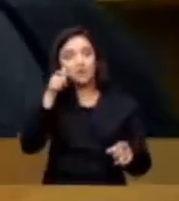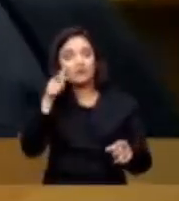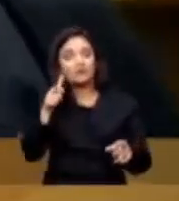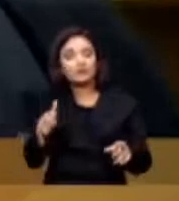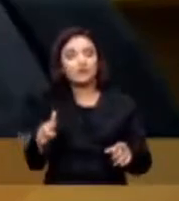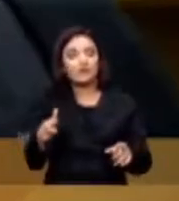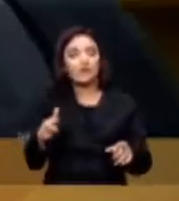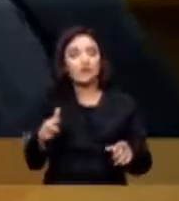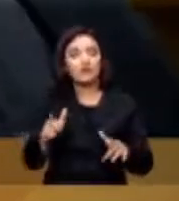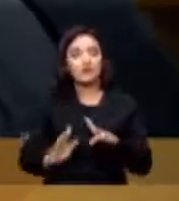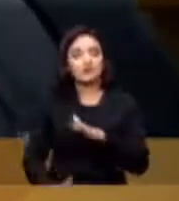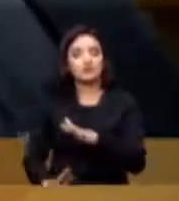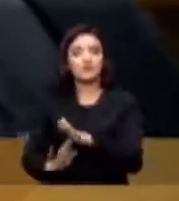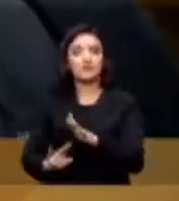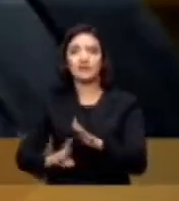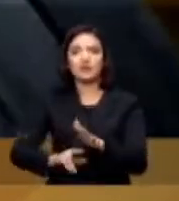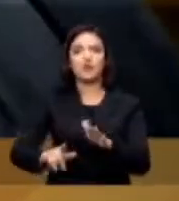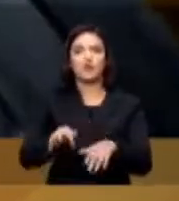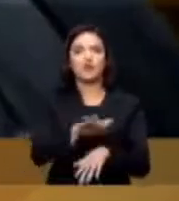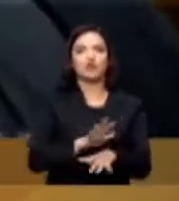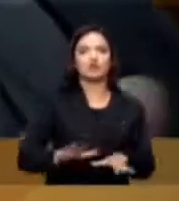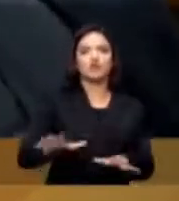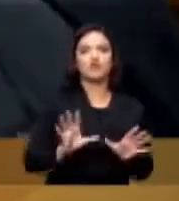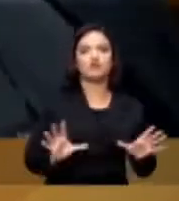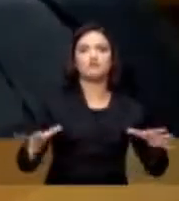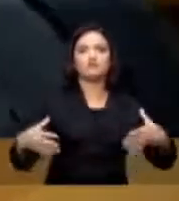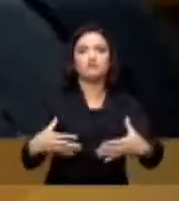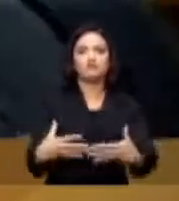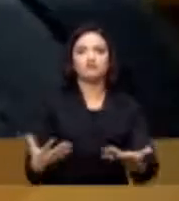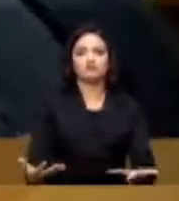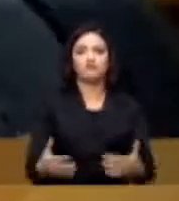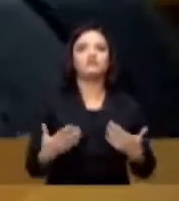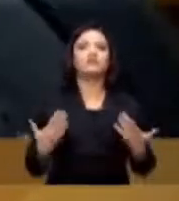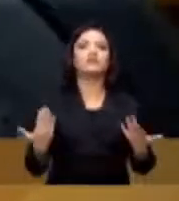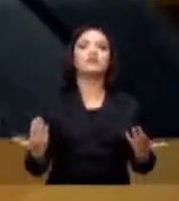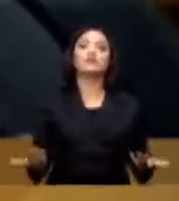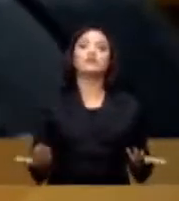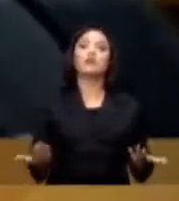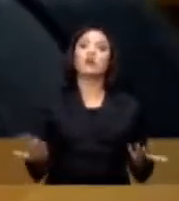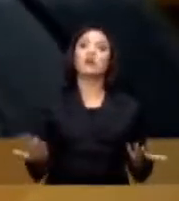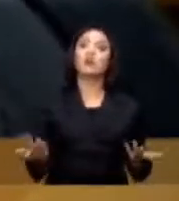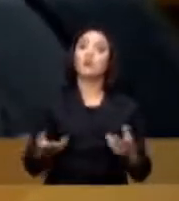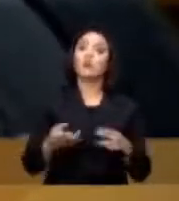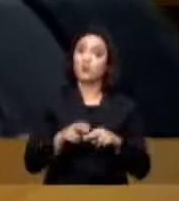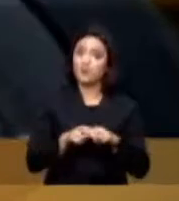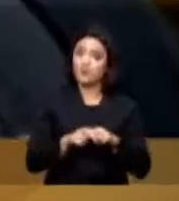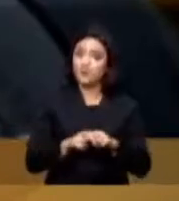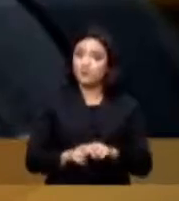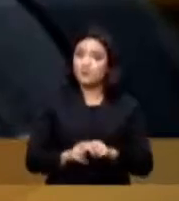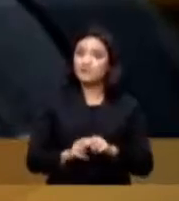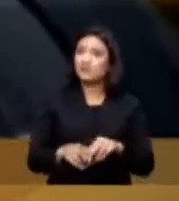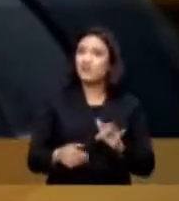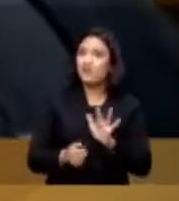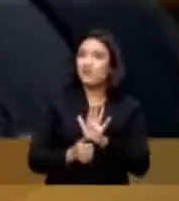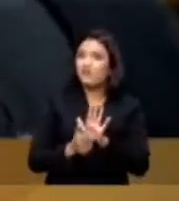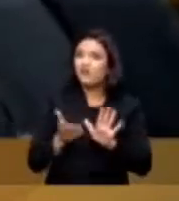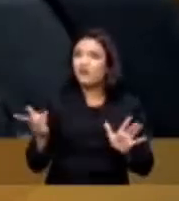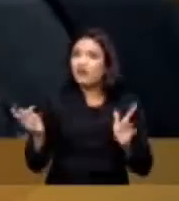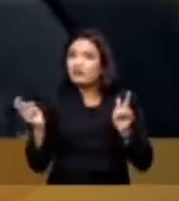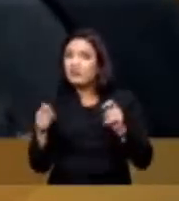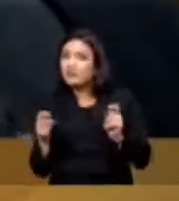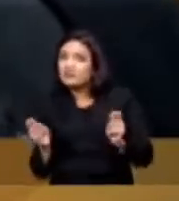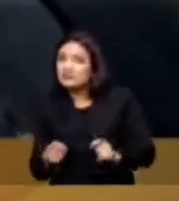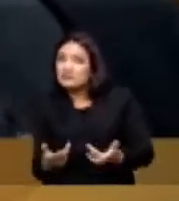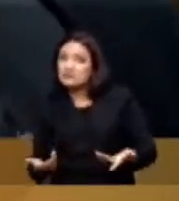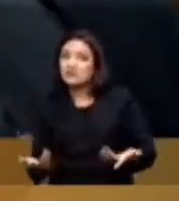em interesse coletivo. Nesse marco largo, nesse horizonte largo de possibilidades, houve